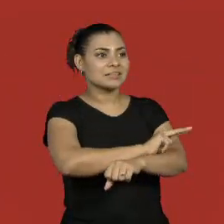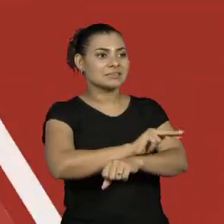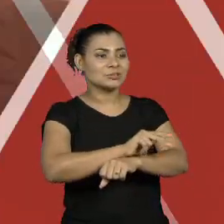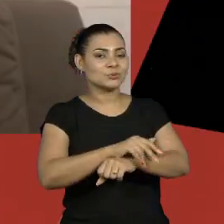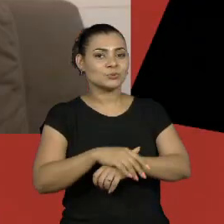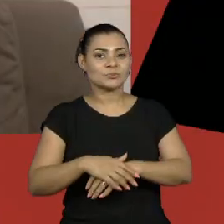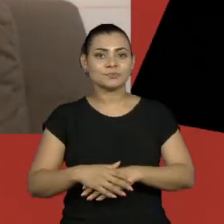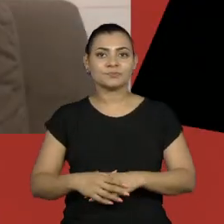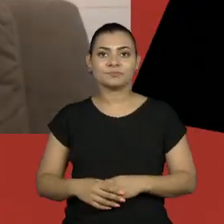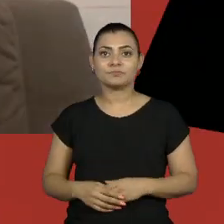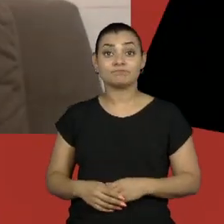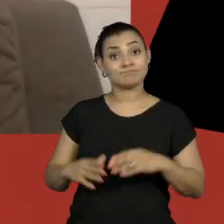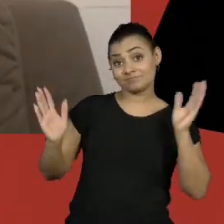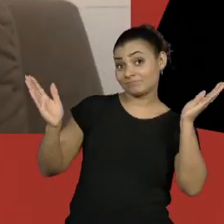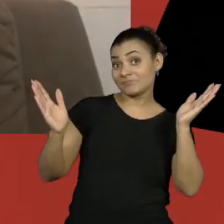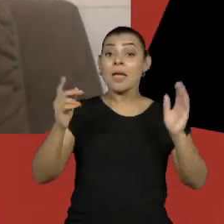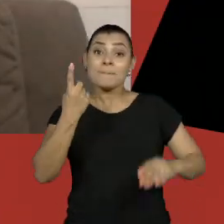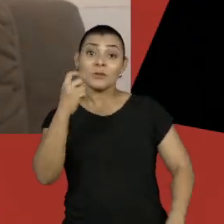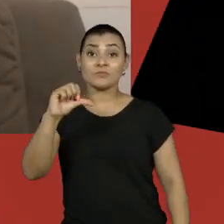chance